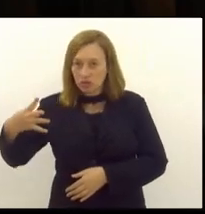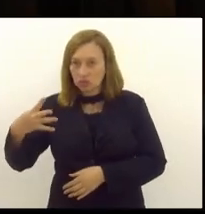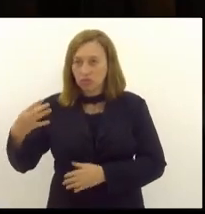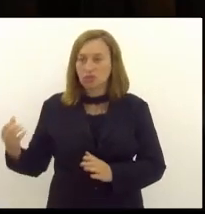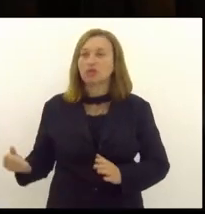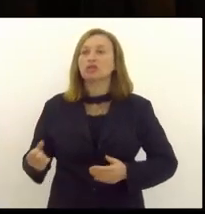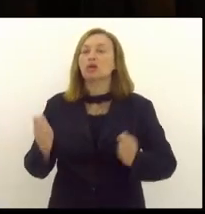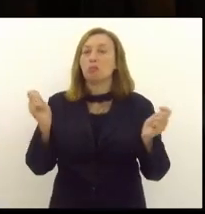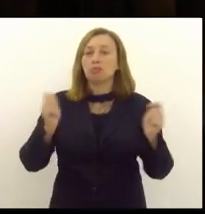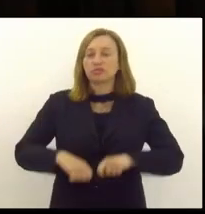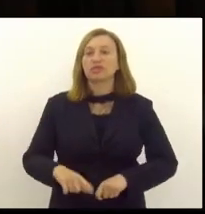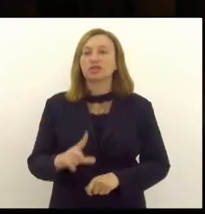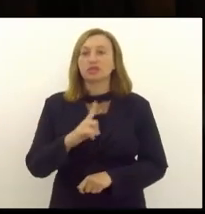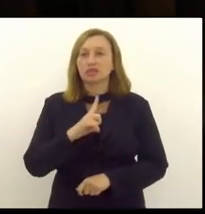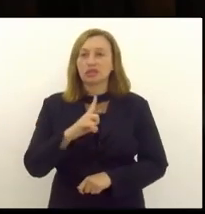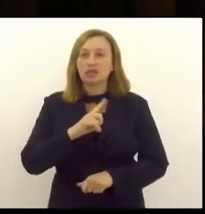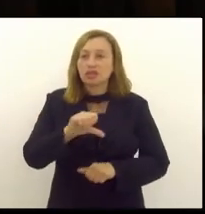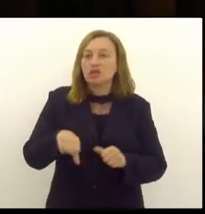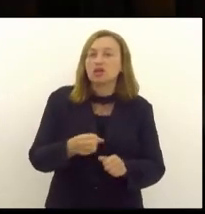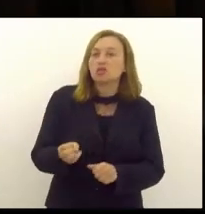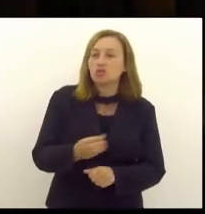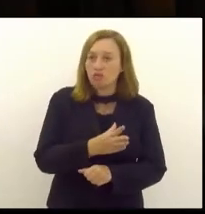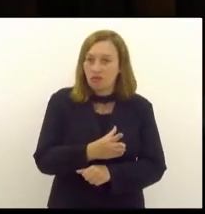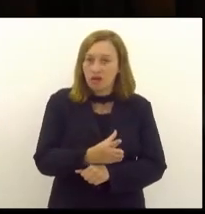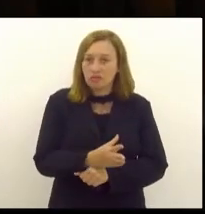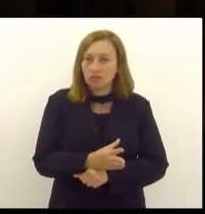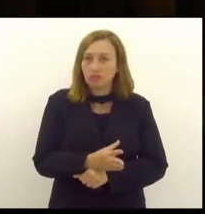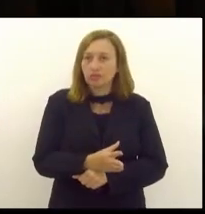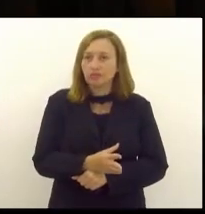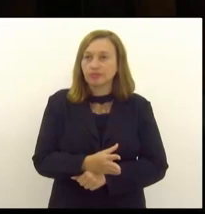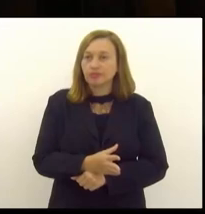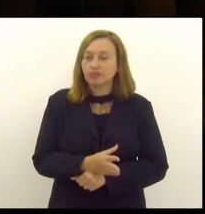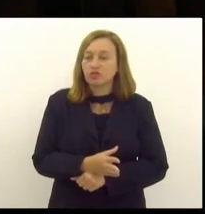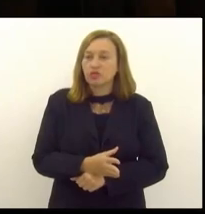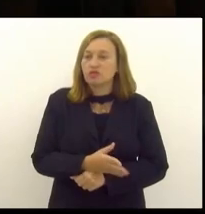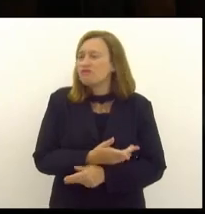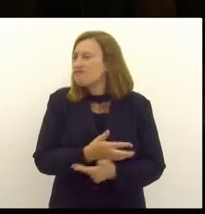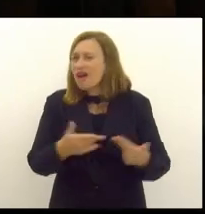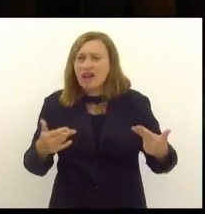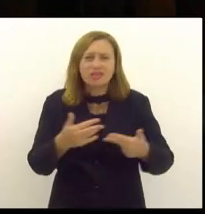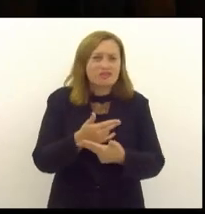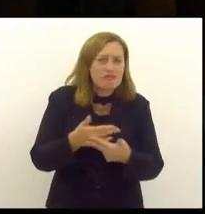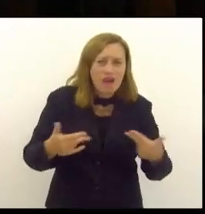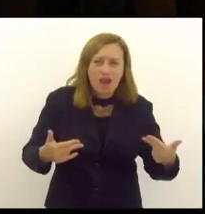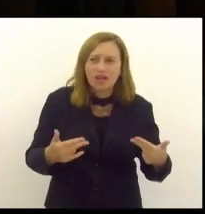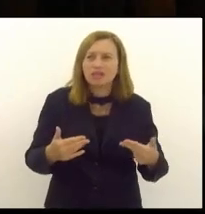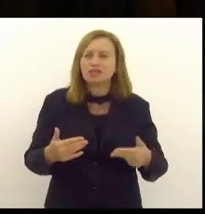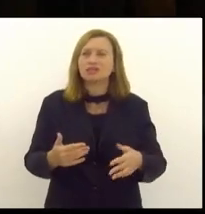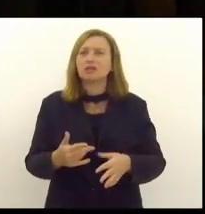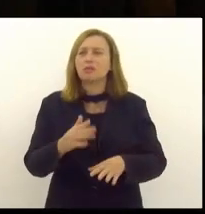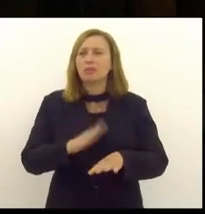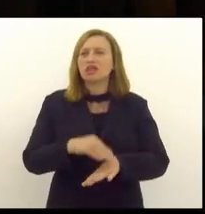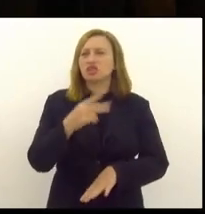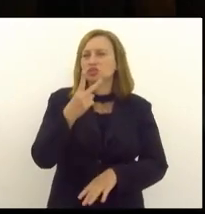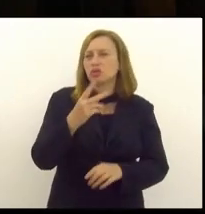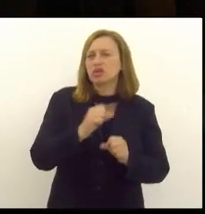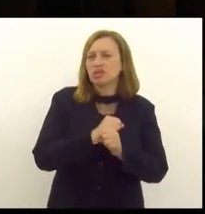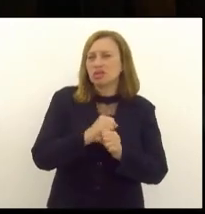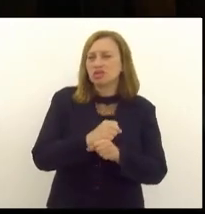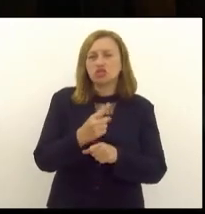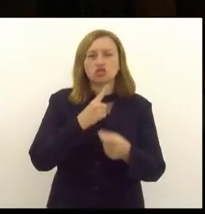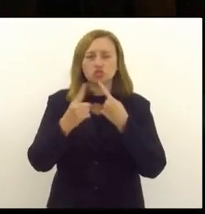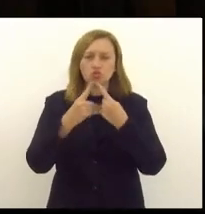a possibilidade de ser renovado através de inúmeras e mais de 2 anos, 1 ano de 2 anos de